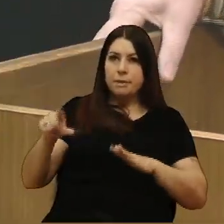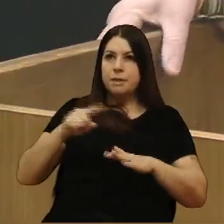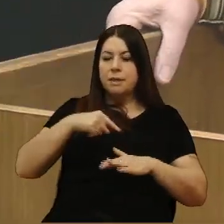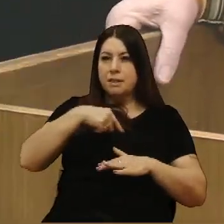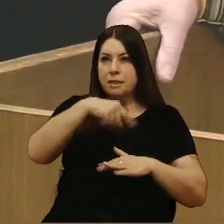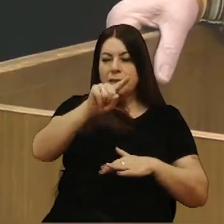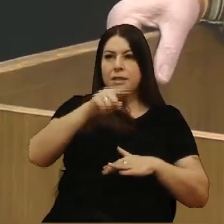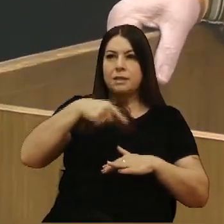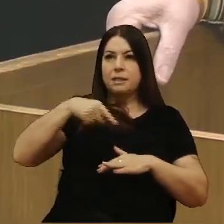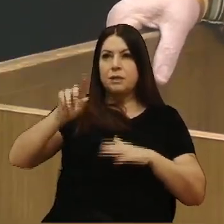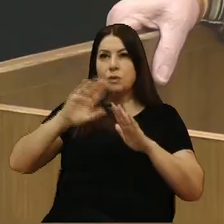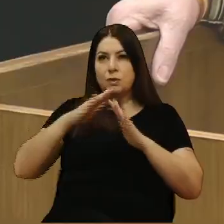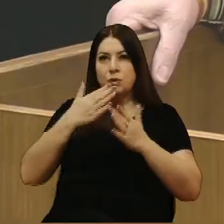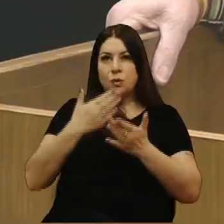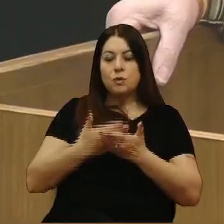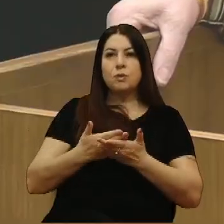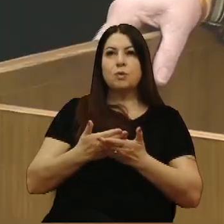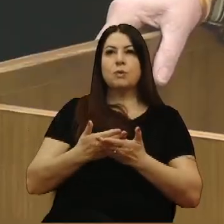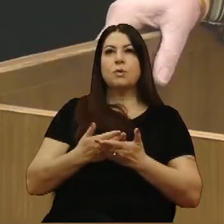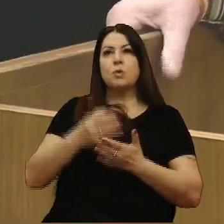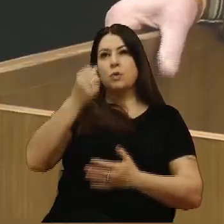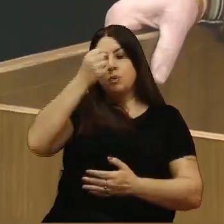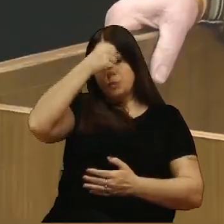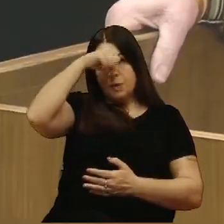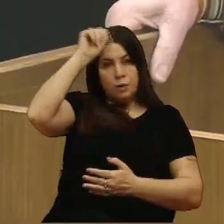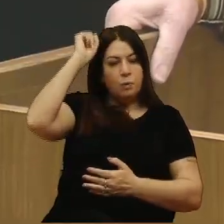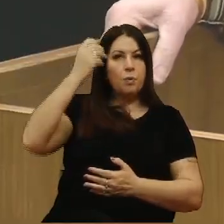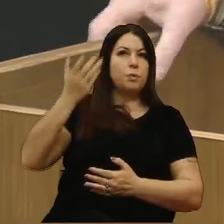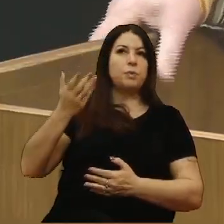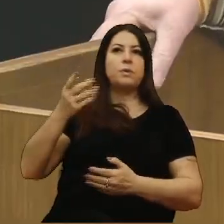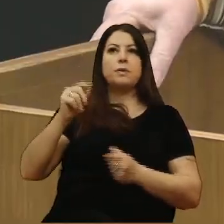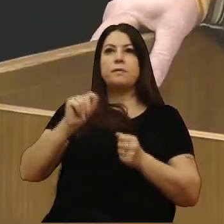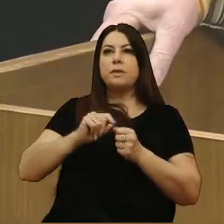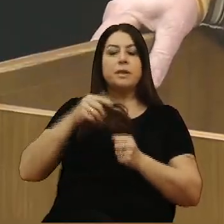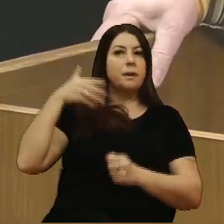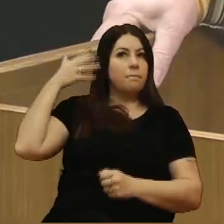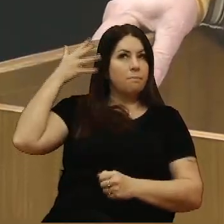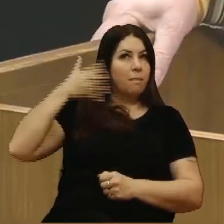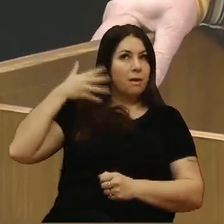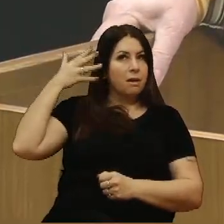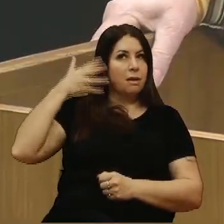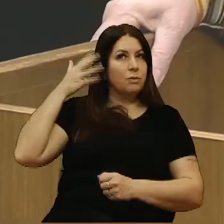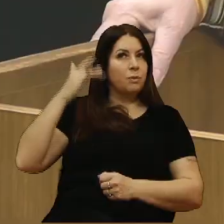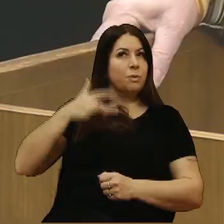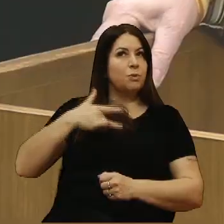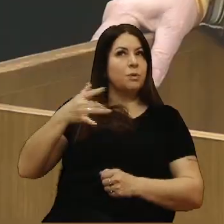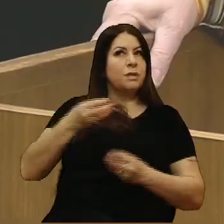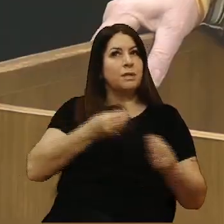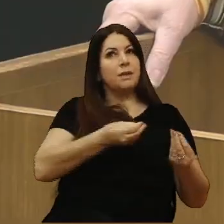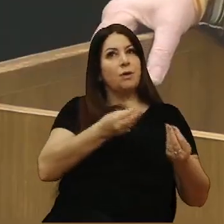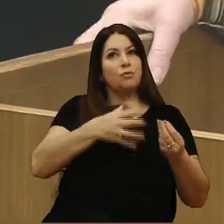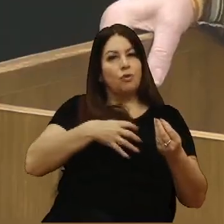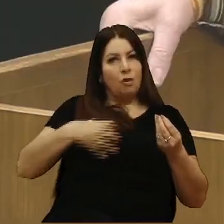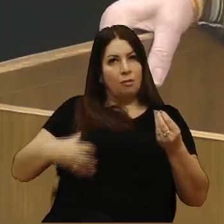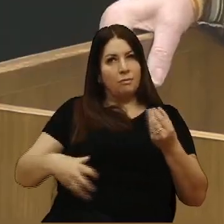2 escolas ou na UX fazer palestras sobre doação de órgãos.